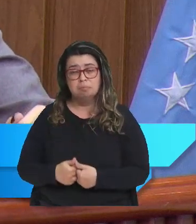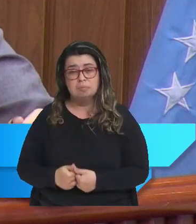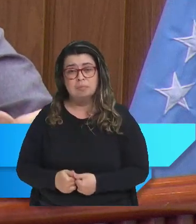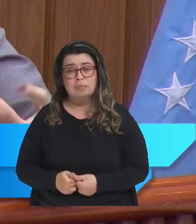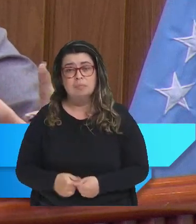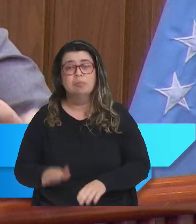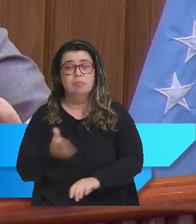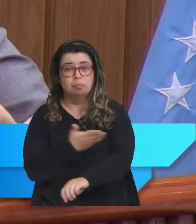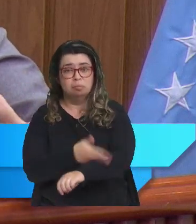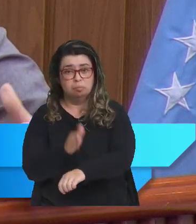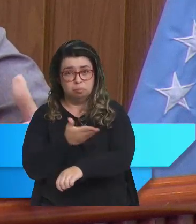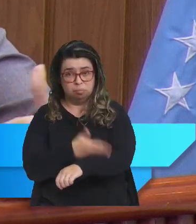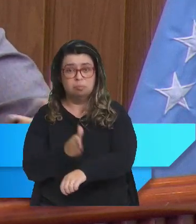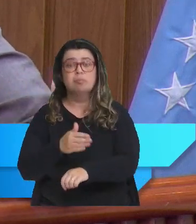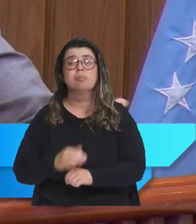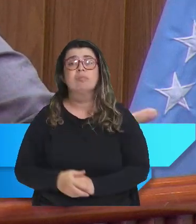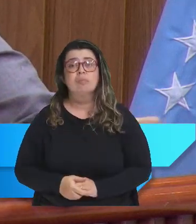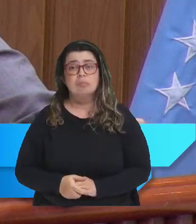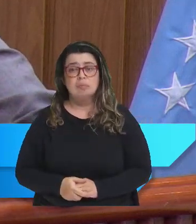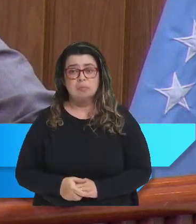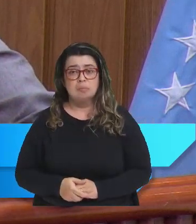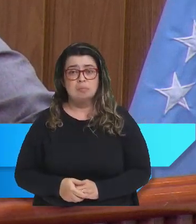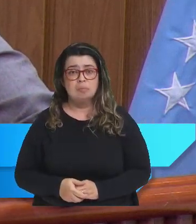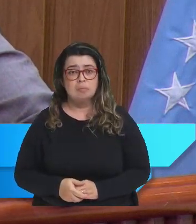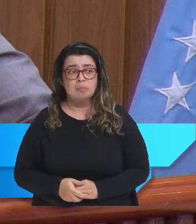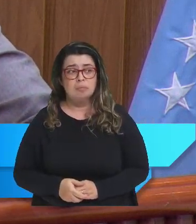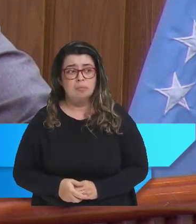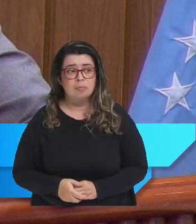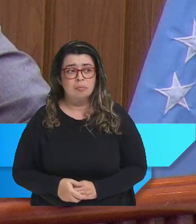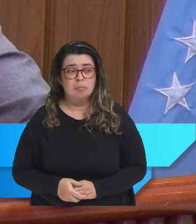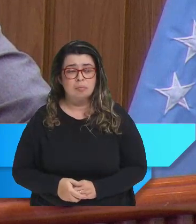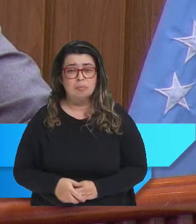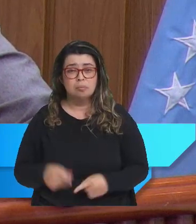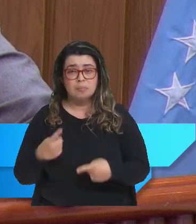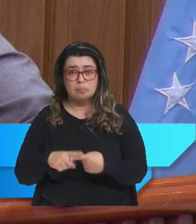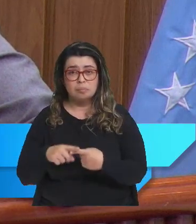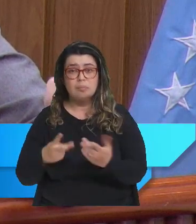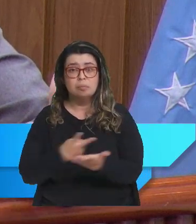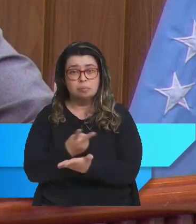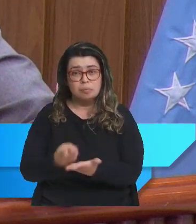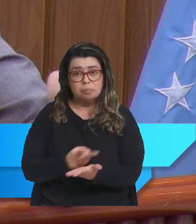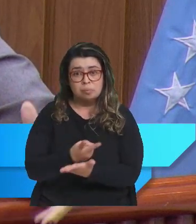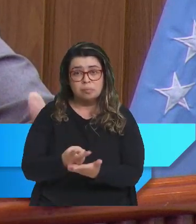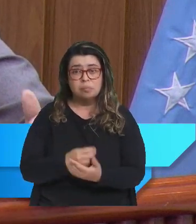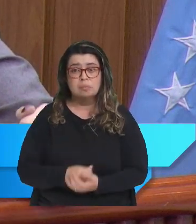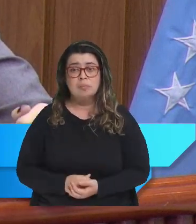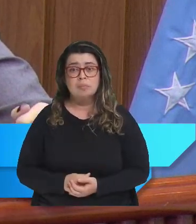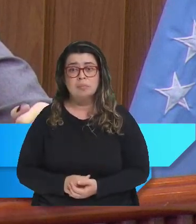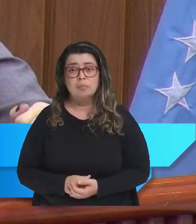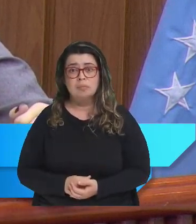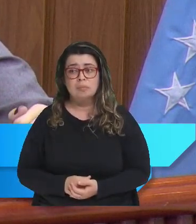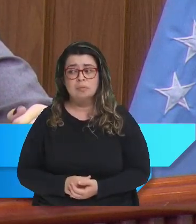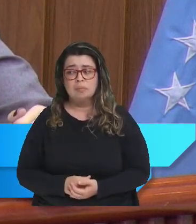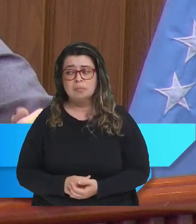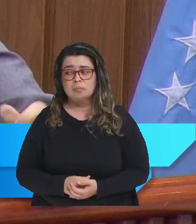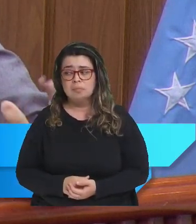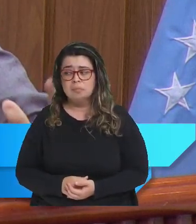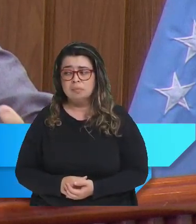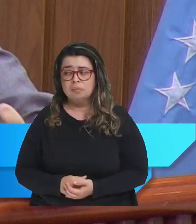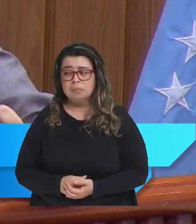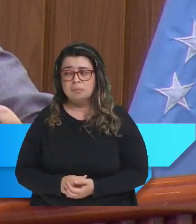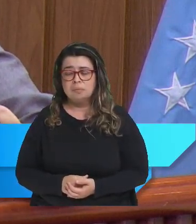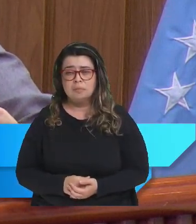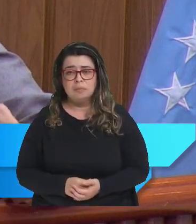incansavelmente a busca de ir jogar, né? Porque se eles estão treinando, estão representando a nossa cidade, é